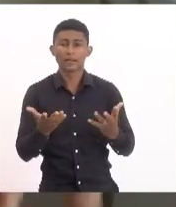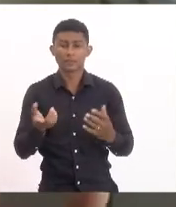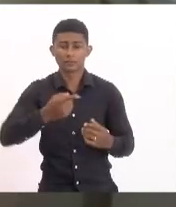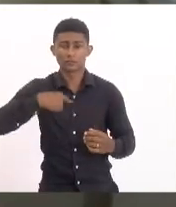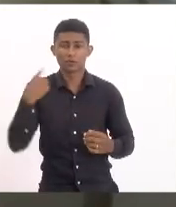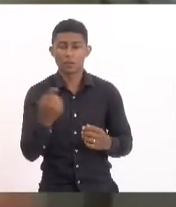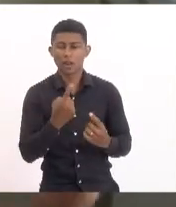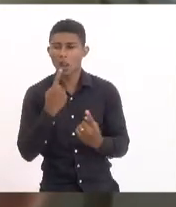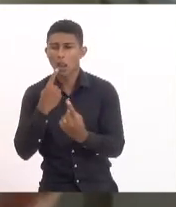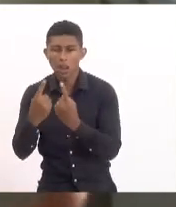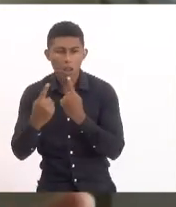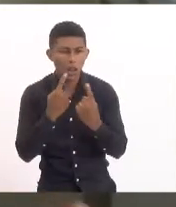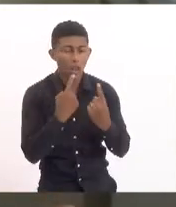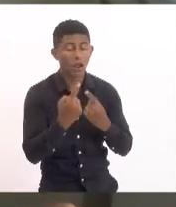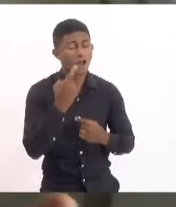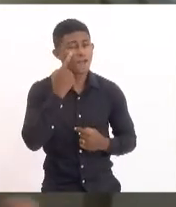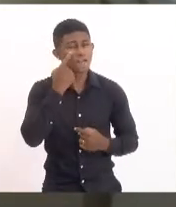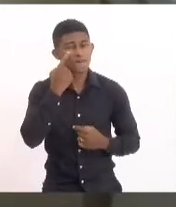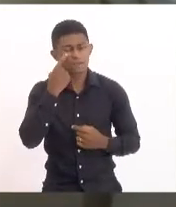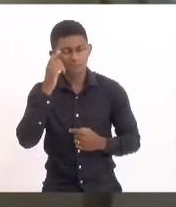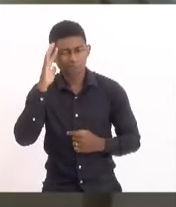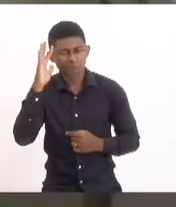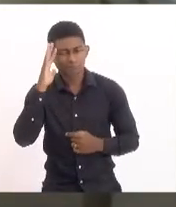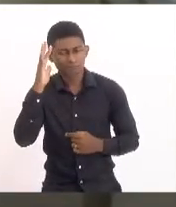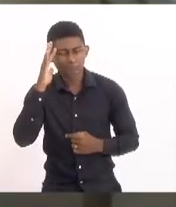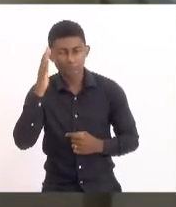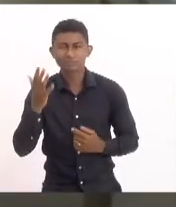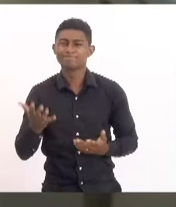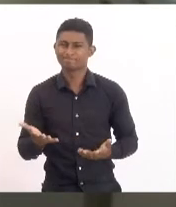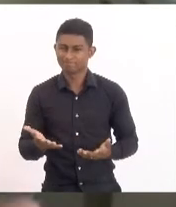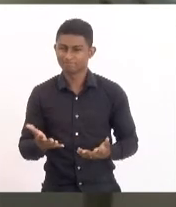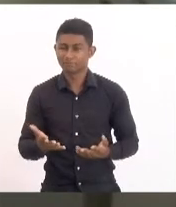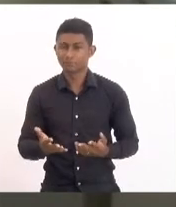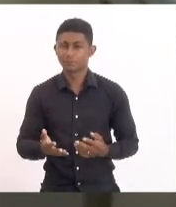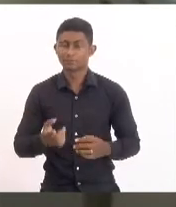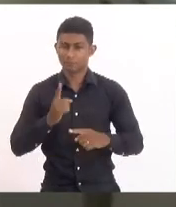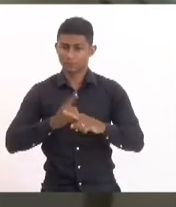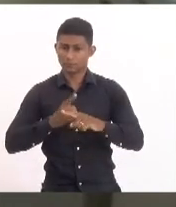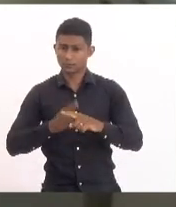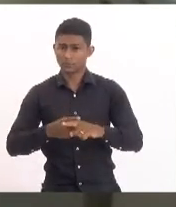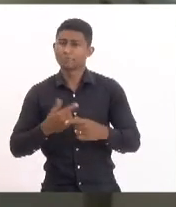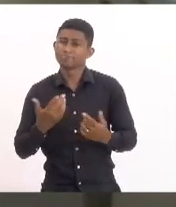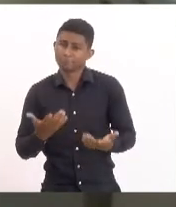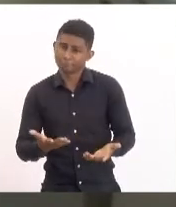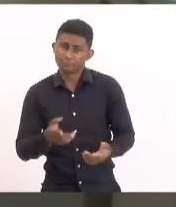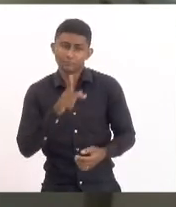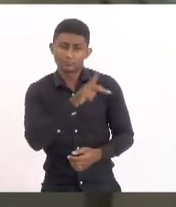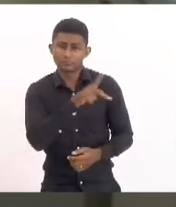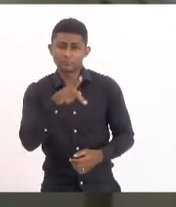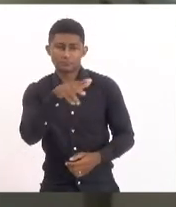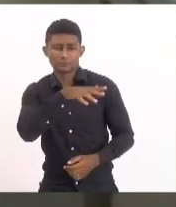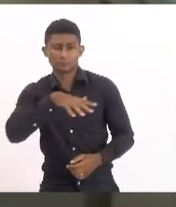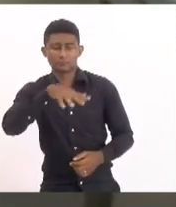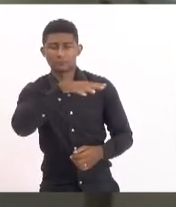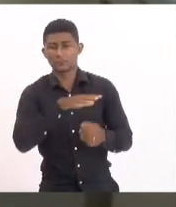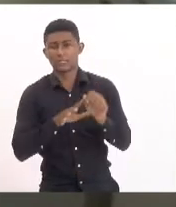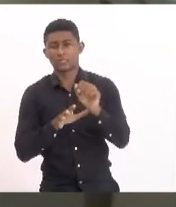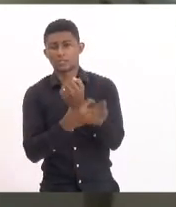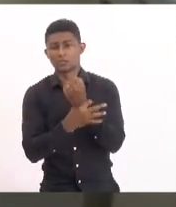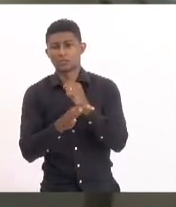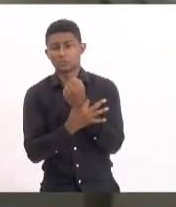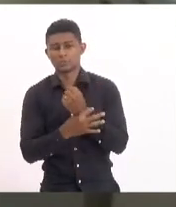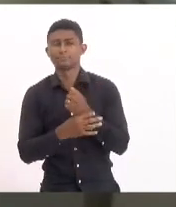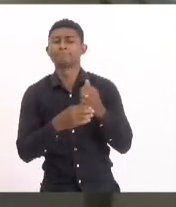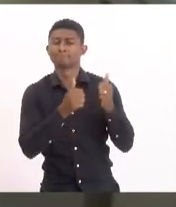tenha uma propositura, né, que contemple tanto a segurança do corpo docente e discente, mas